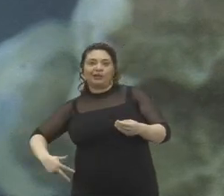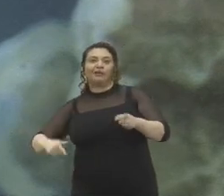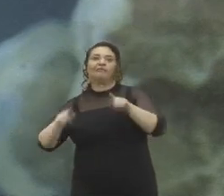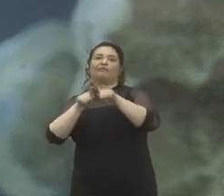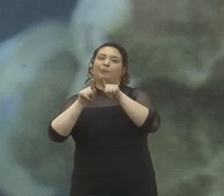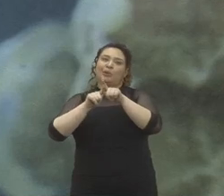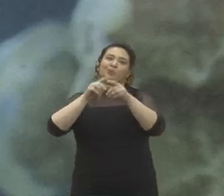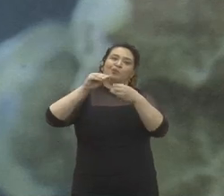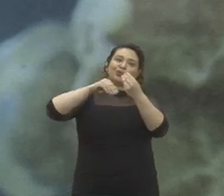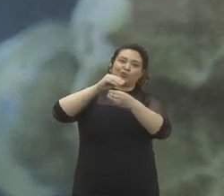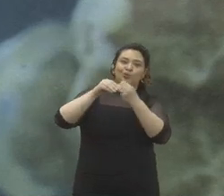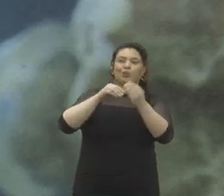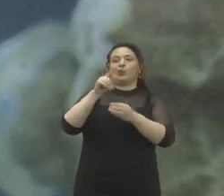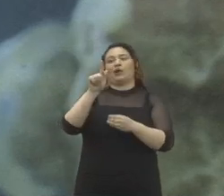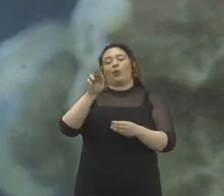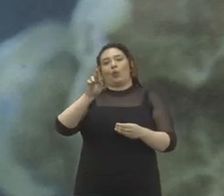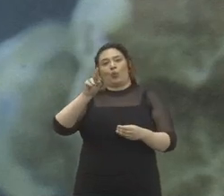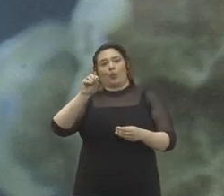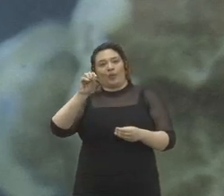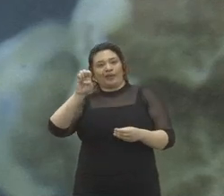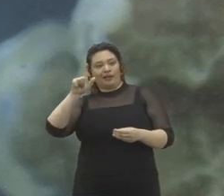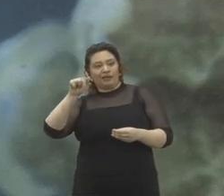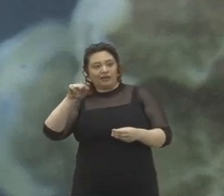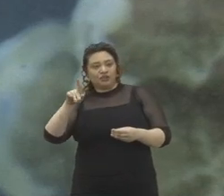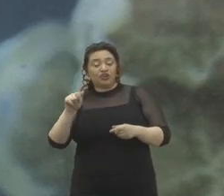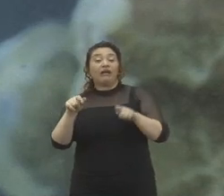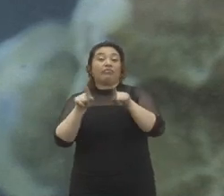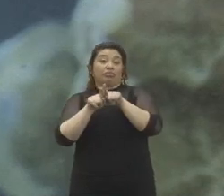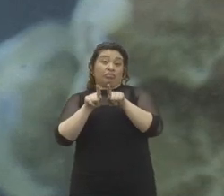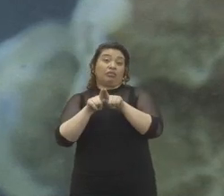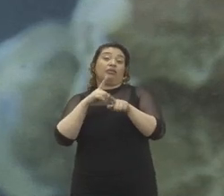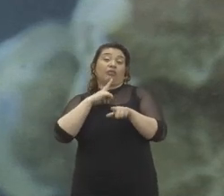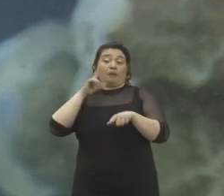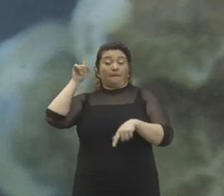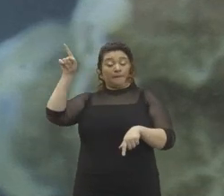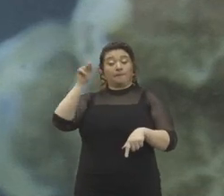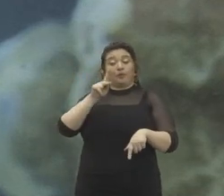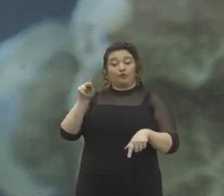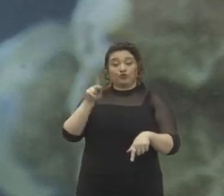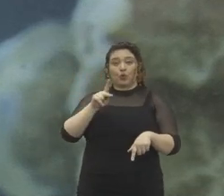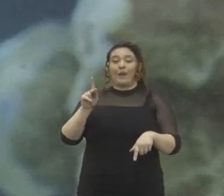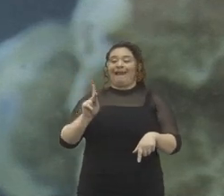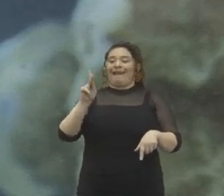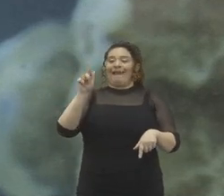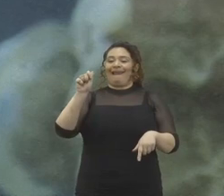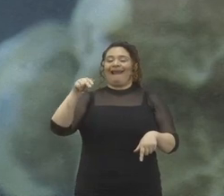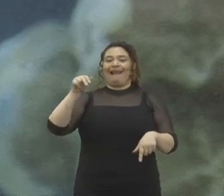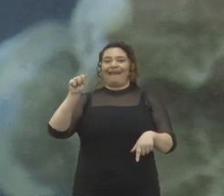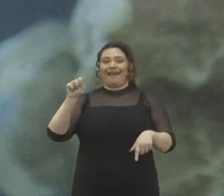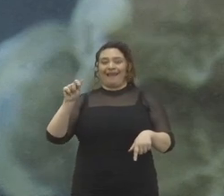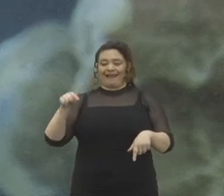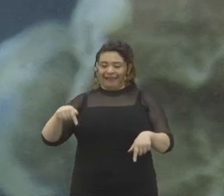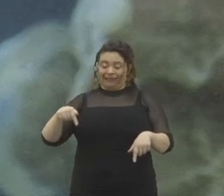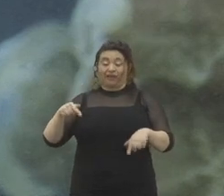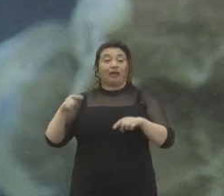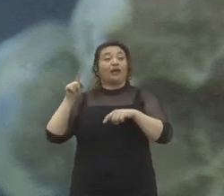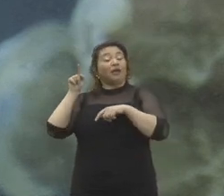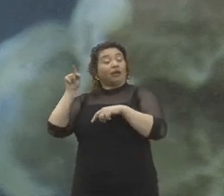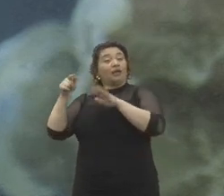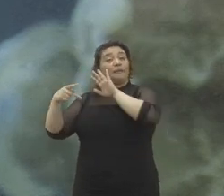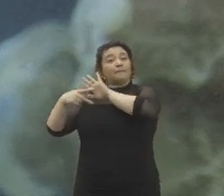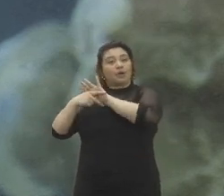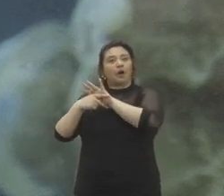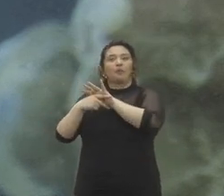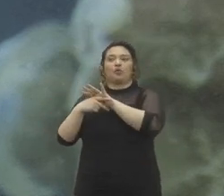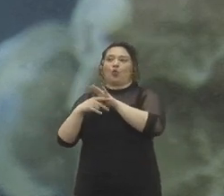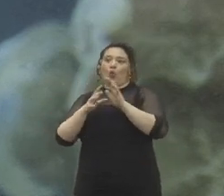canac eh ele eh gosta muito da origem do lado